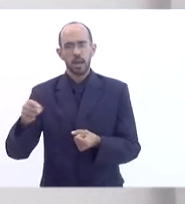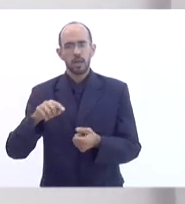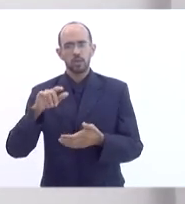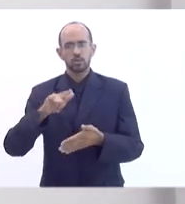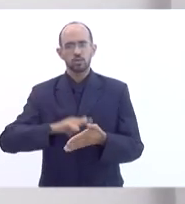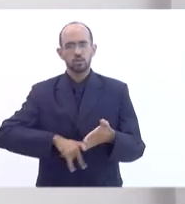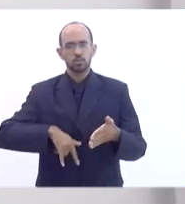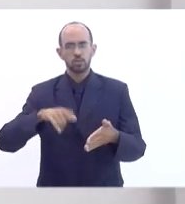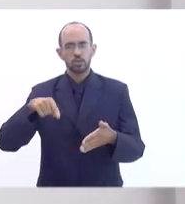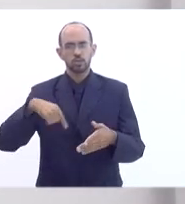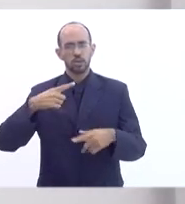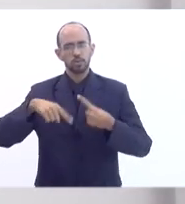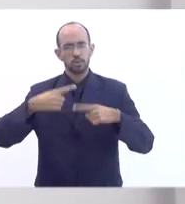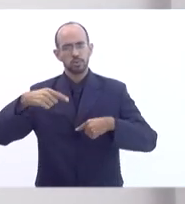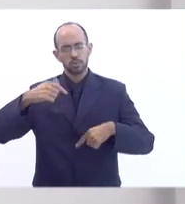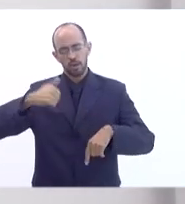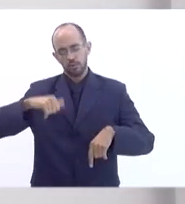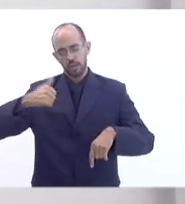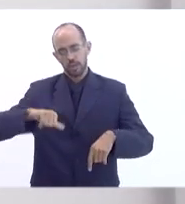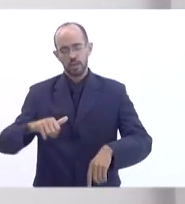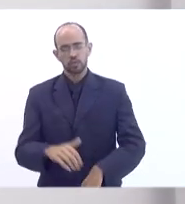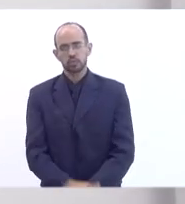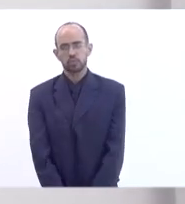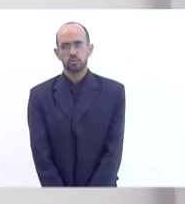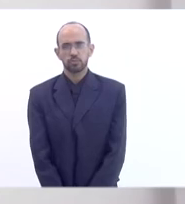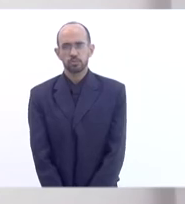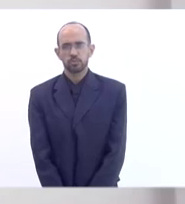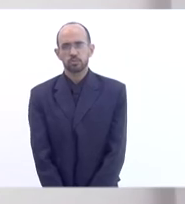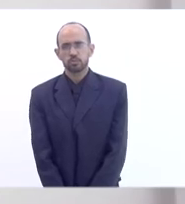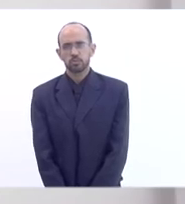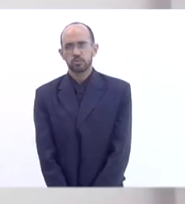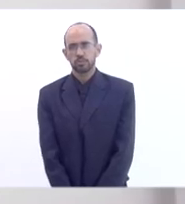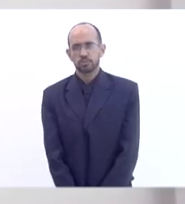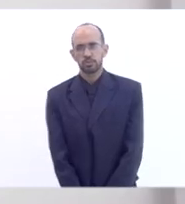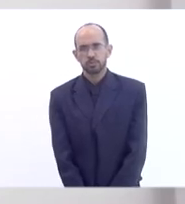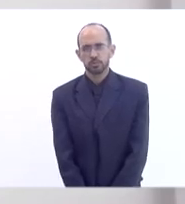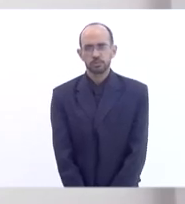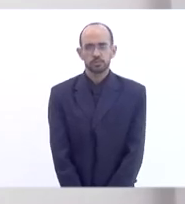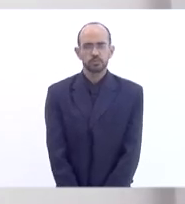depois bom se analisados no outro momento pois Now